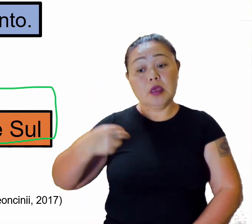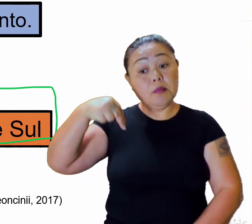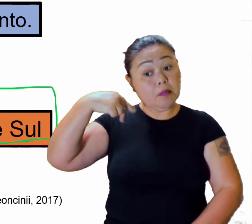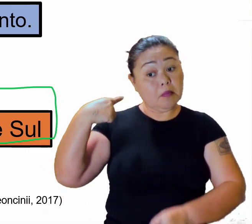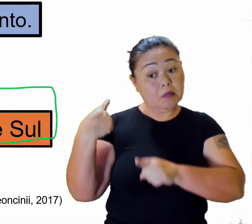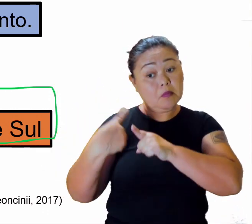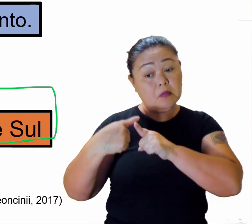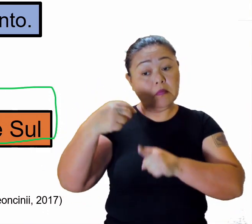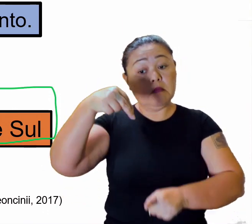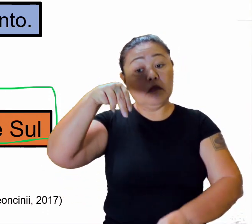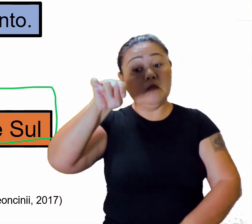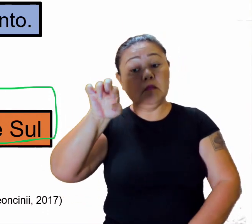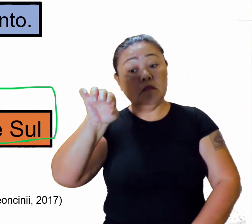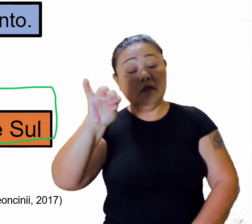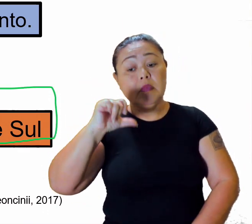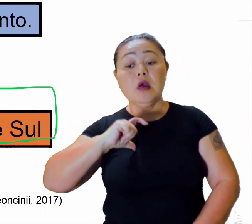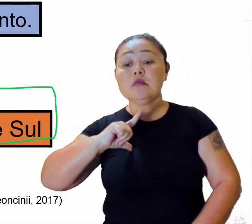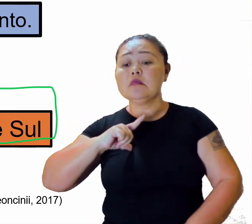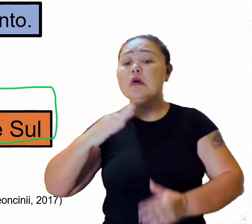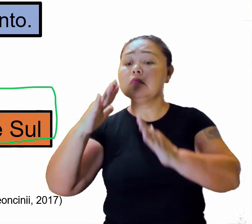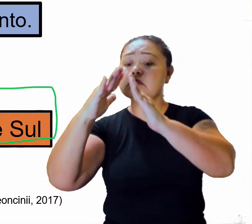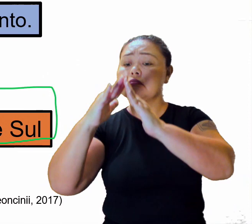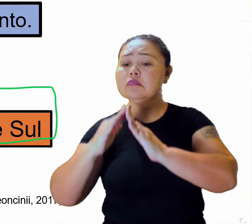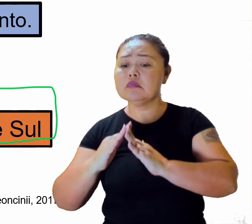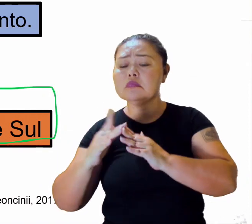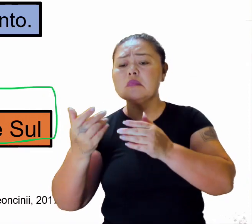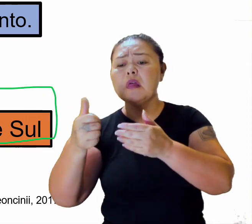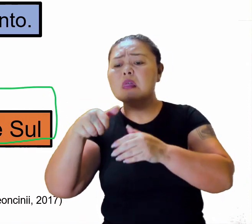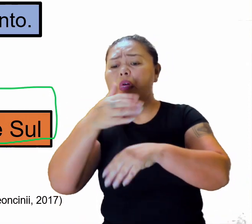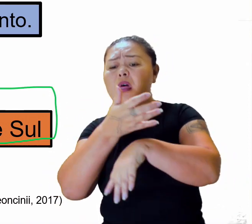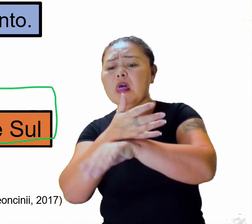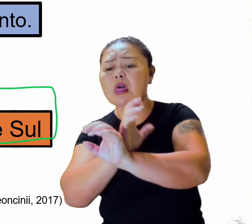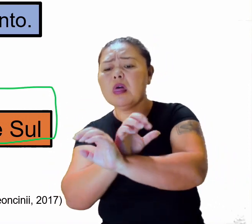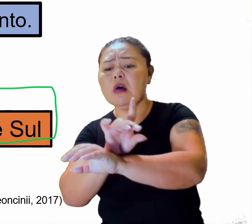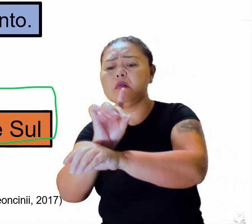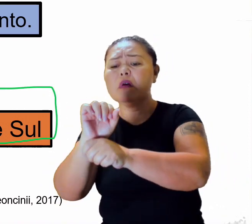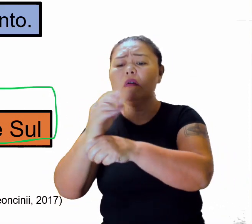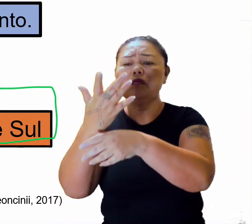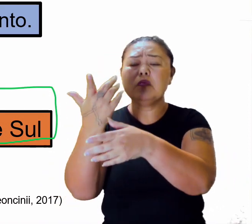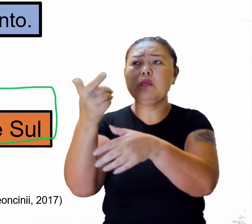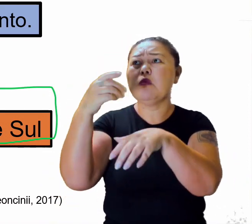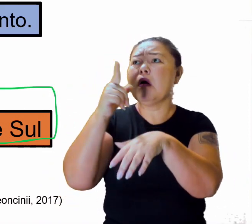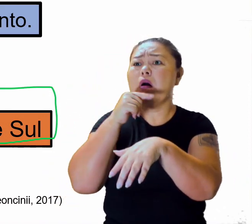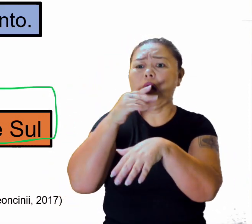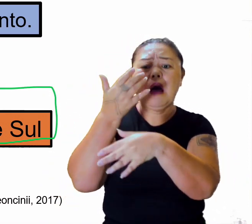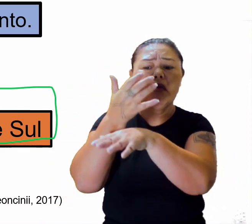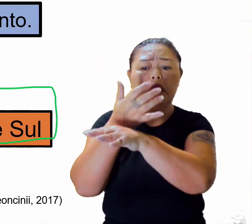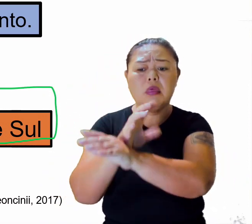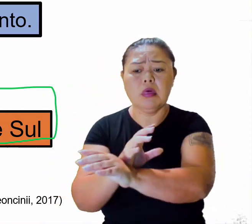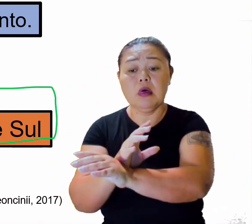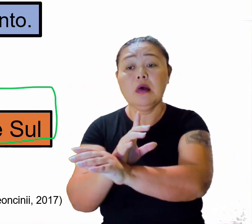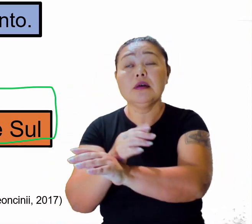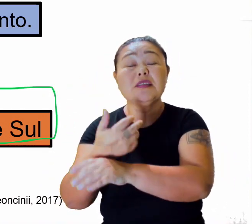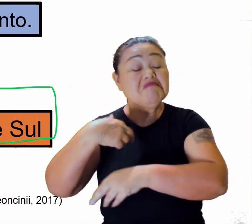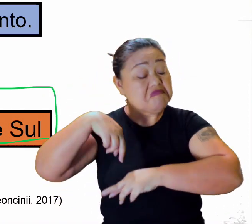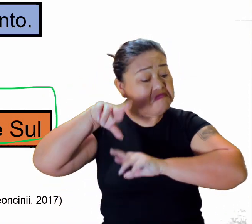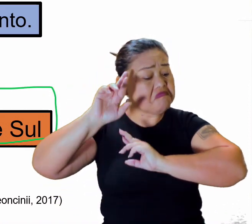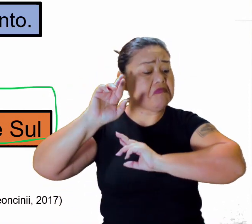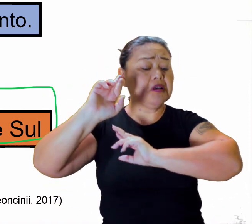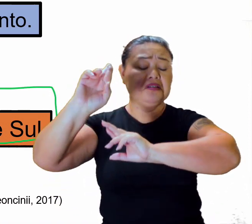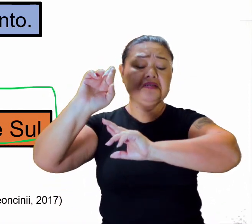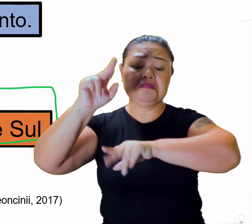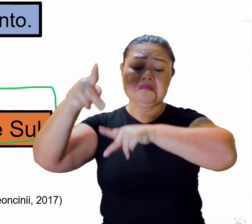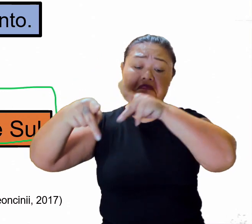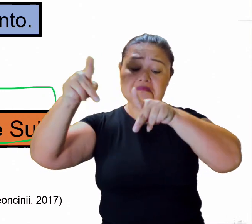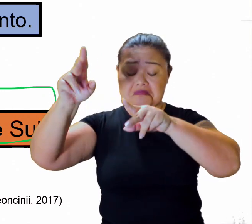Nordeste, muita gente morando em área semiárida, sofrendo com seca. Então, foi a esperança para esse povo,